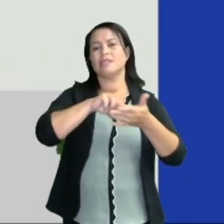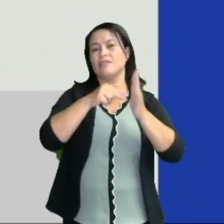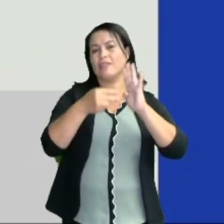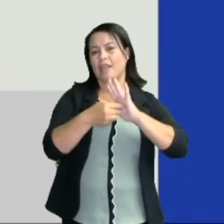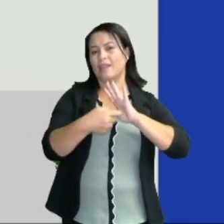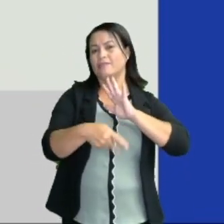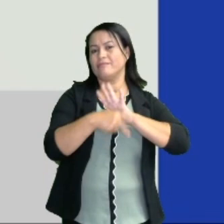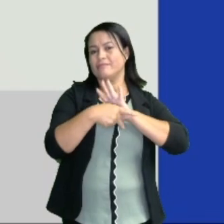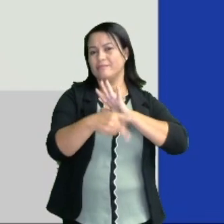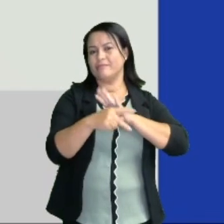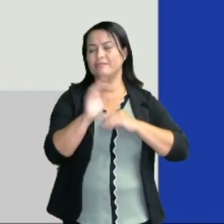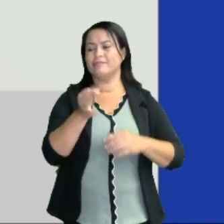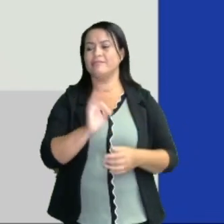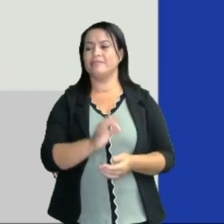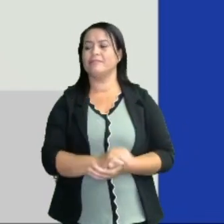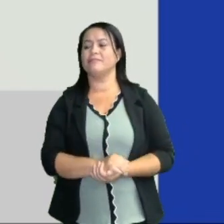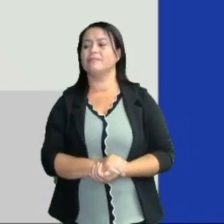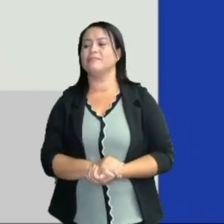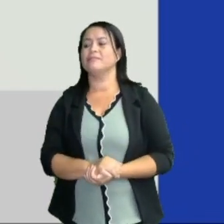sentido delas.